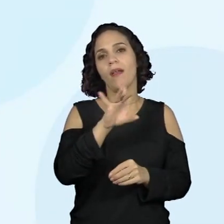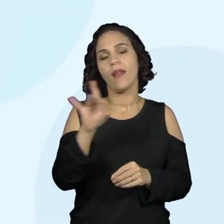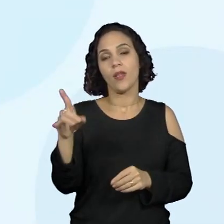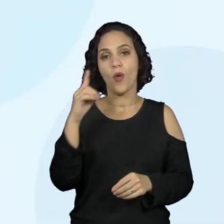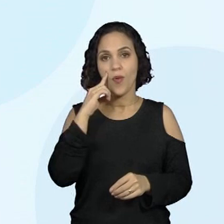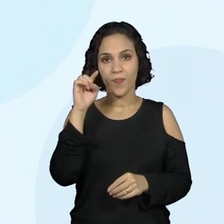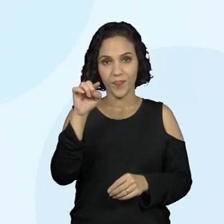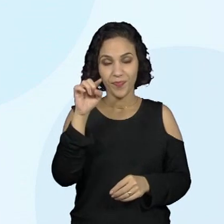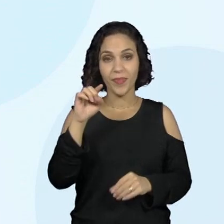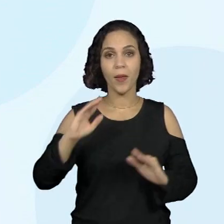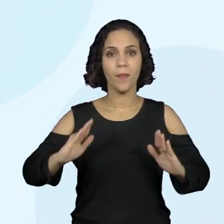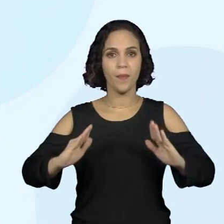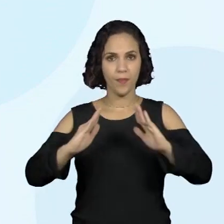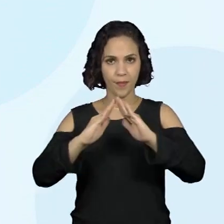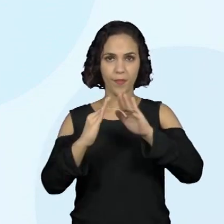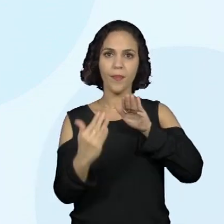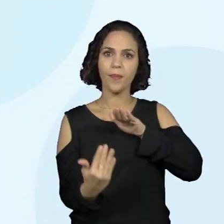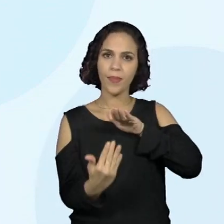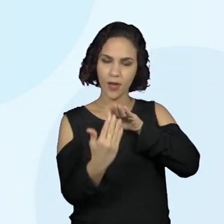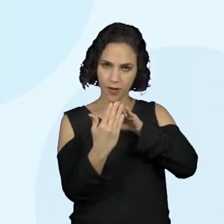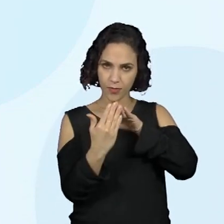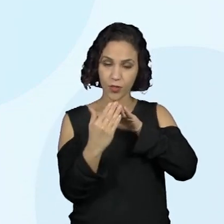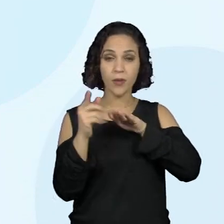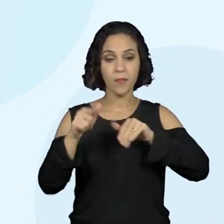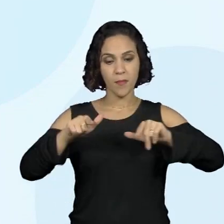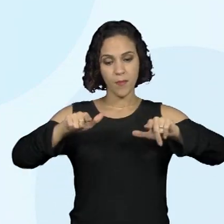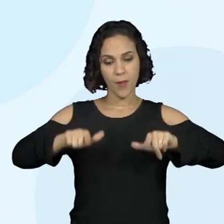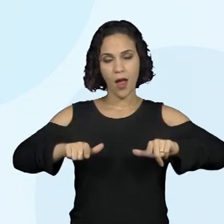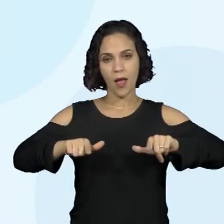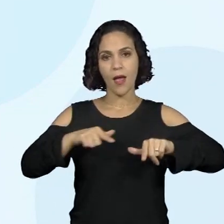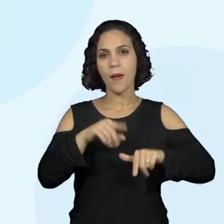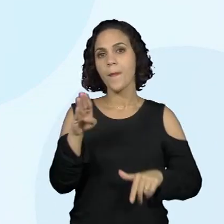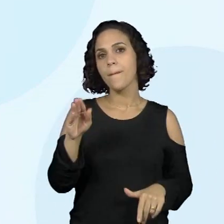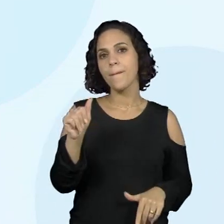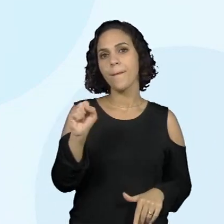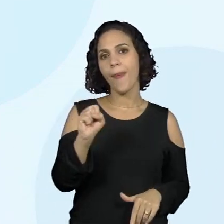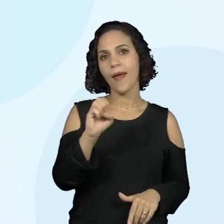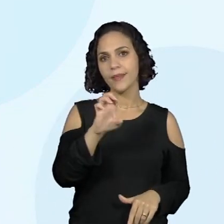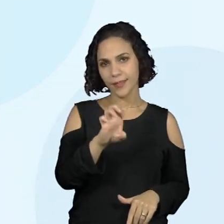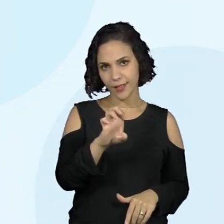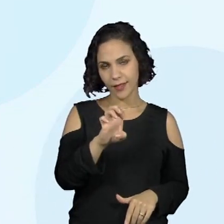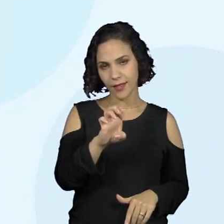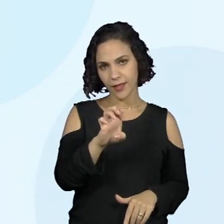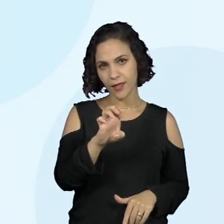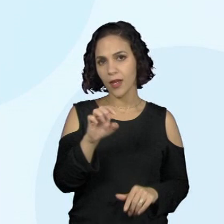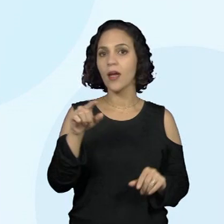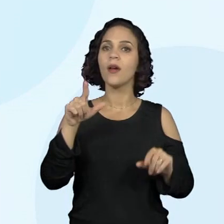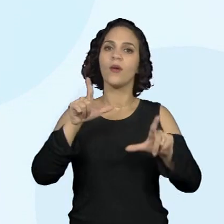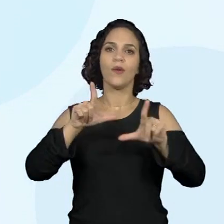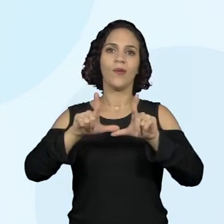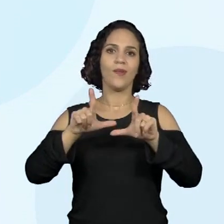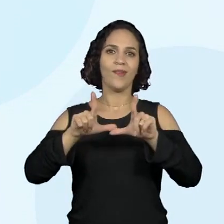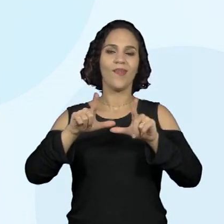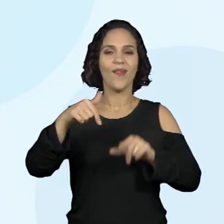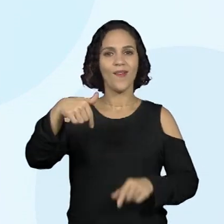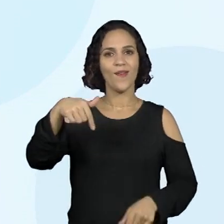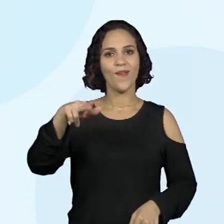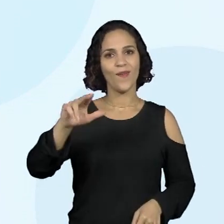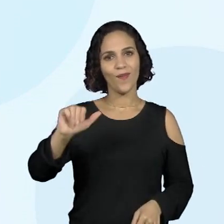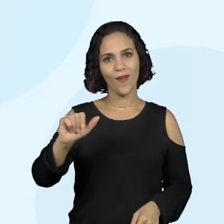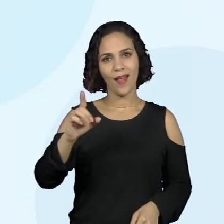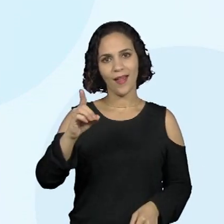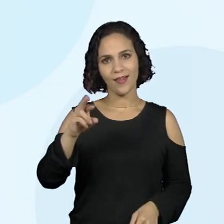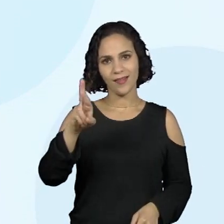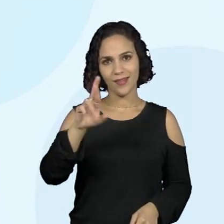Pirâmide de base quadrada. Então, eu vou colocar aqui, que é uma pirâmide, já sabemos, as 3, não é? Eu vou colocar assim,